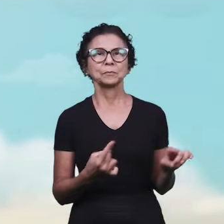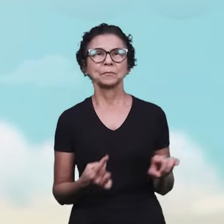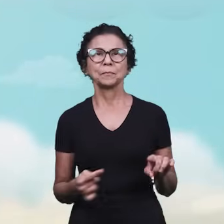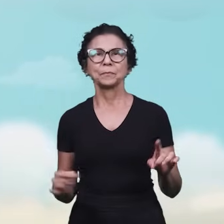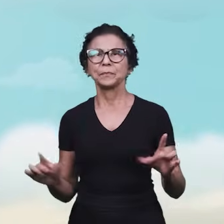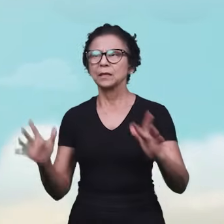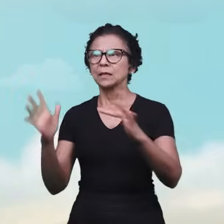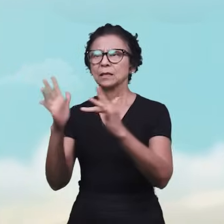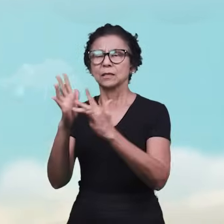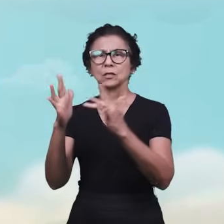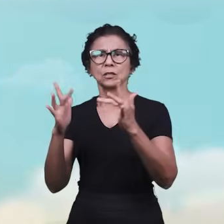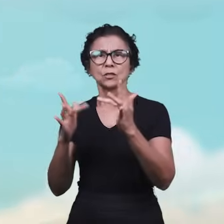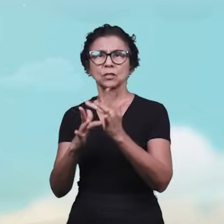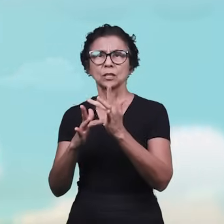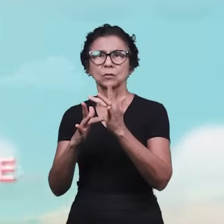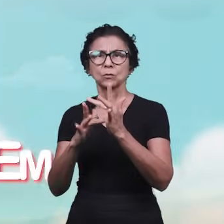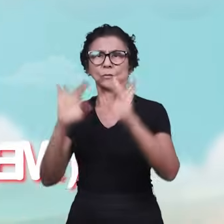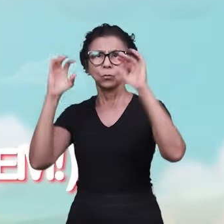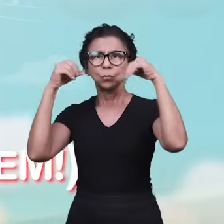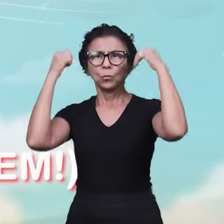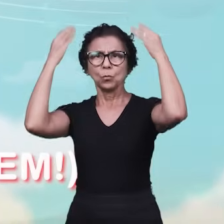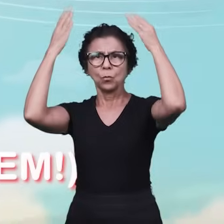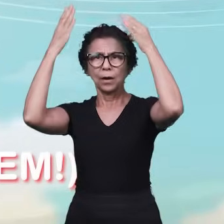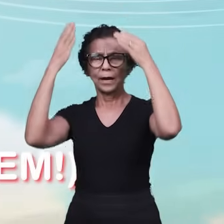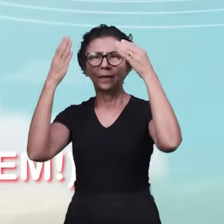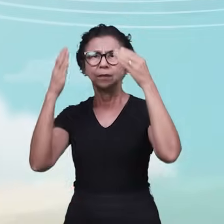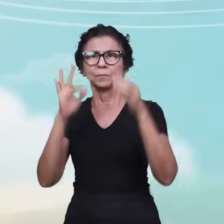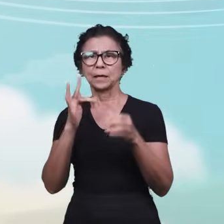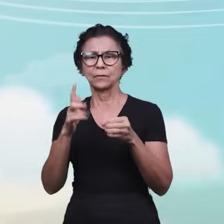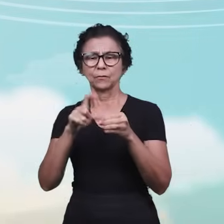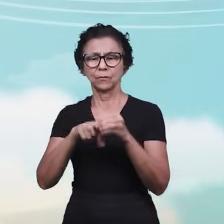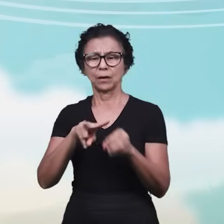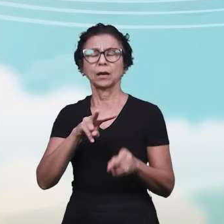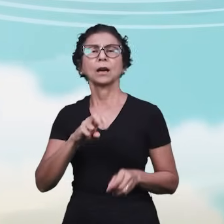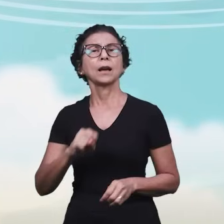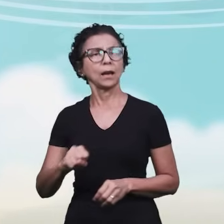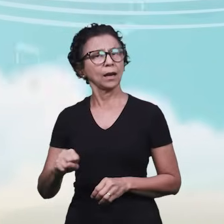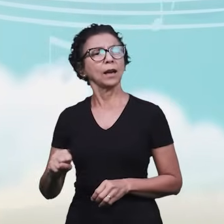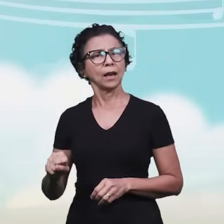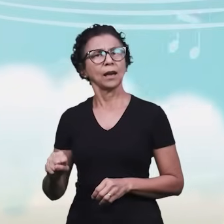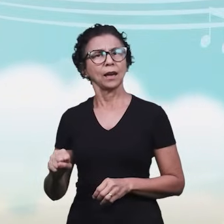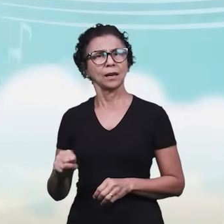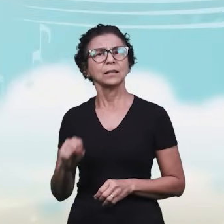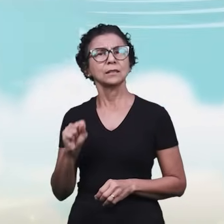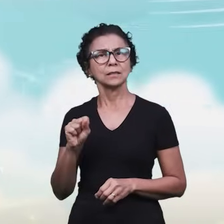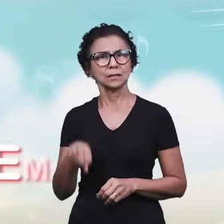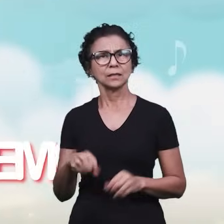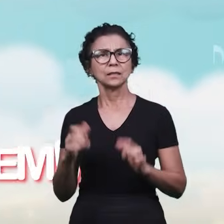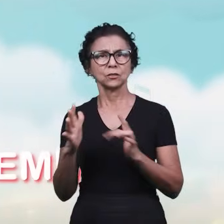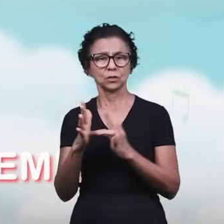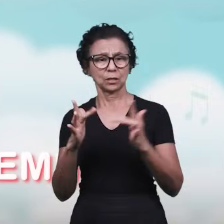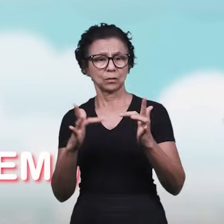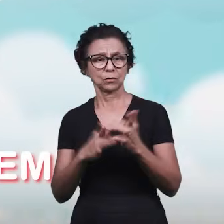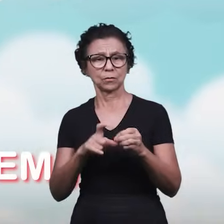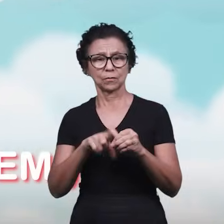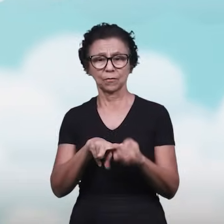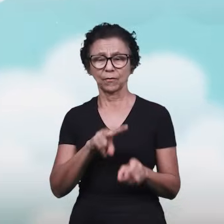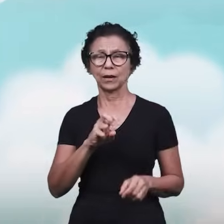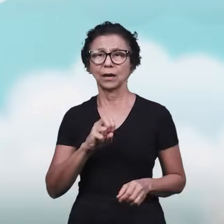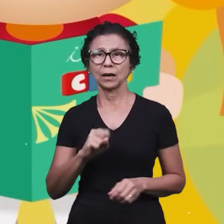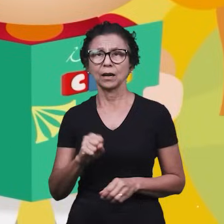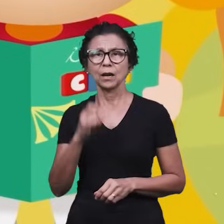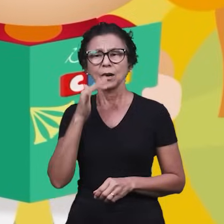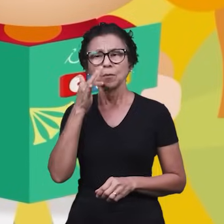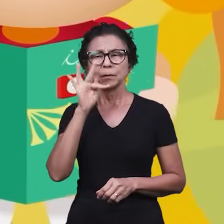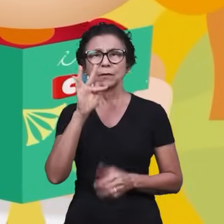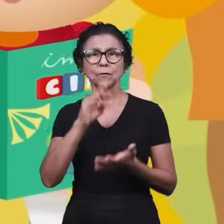Muito em breve o Rei vem. Sim, Jesus vem. Muito em breve o Rei vem. Sim, Jesus vem.